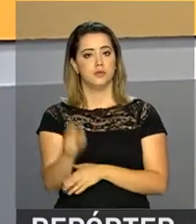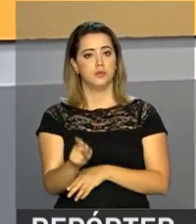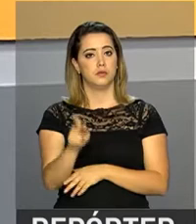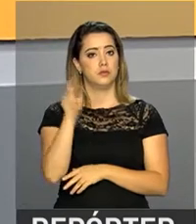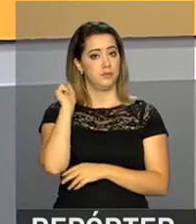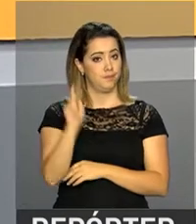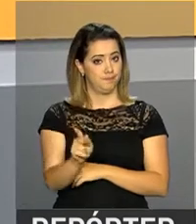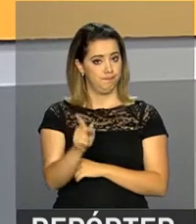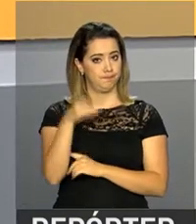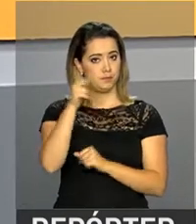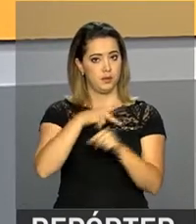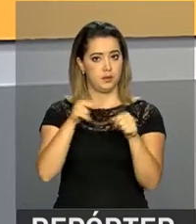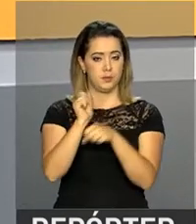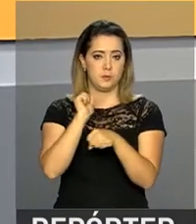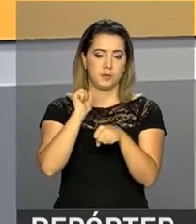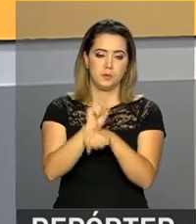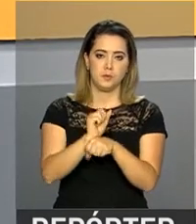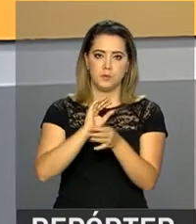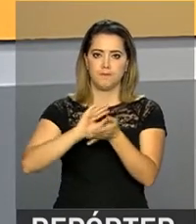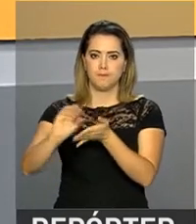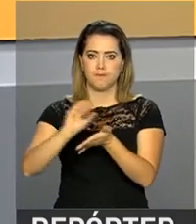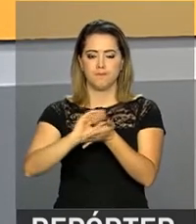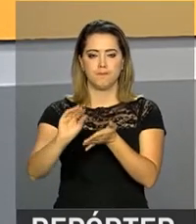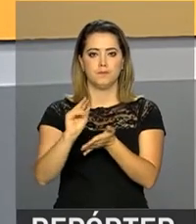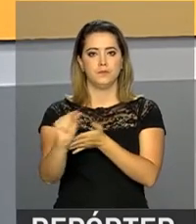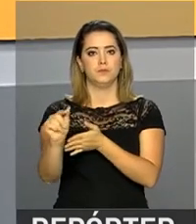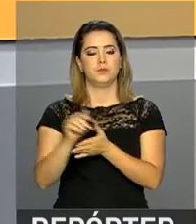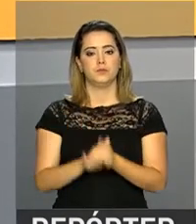que o país não paralise os investimentos.